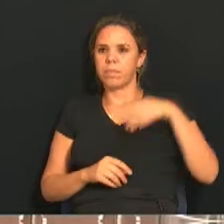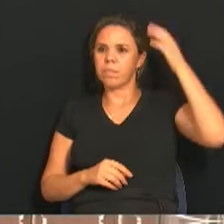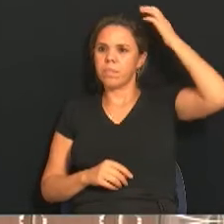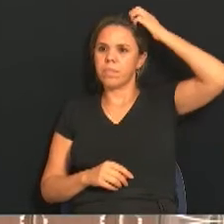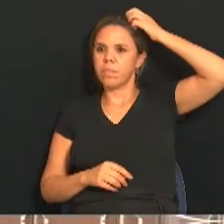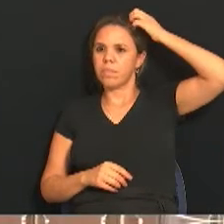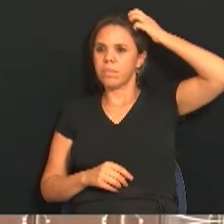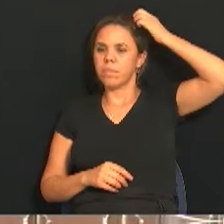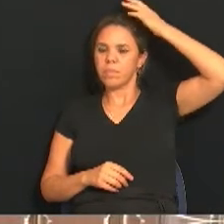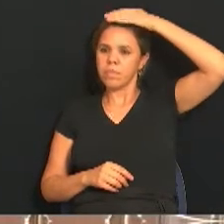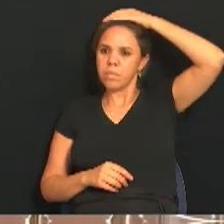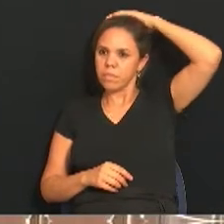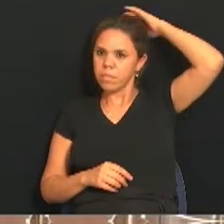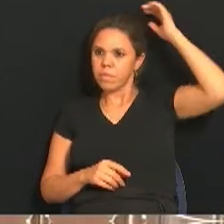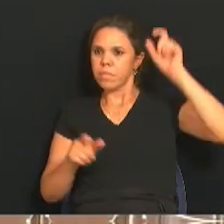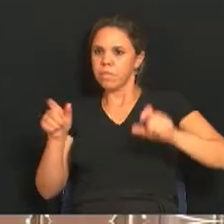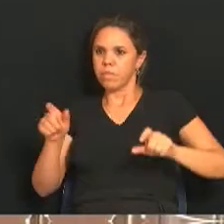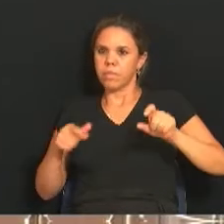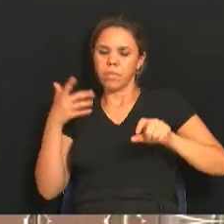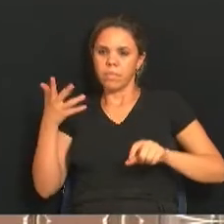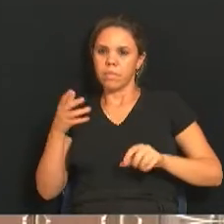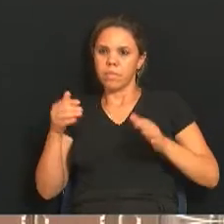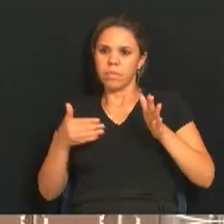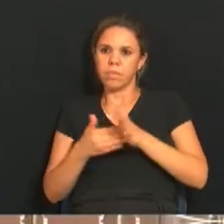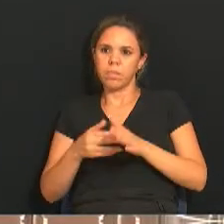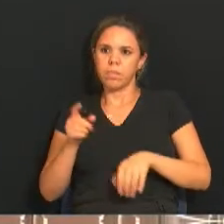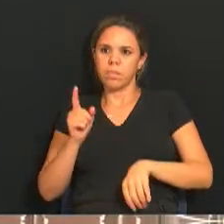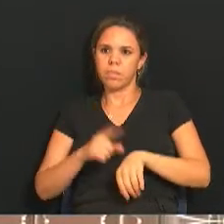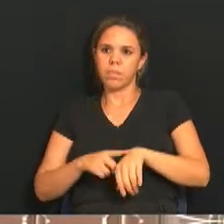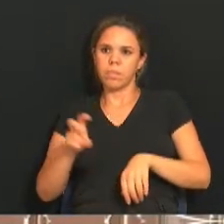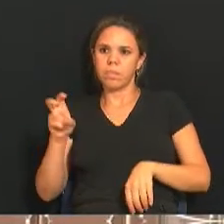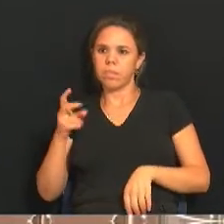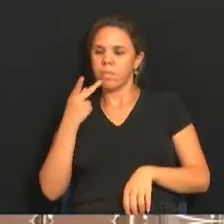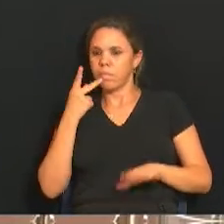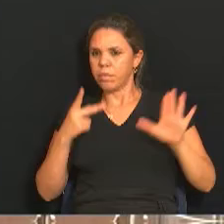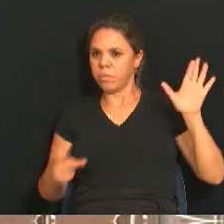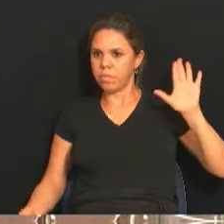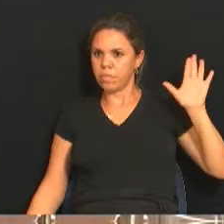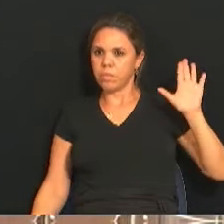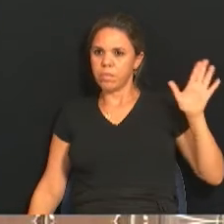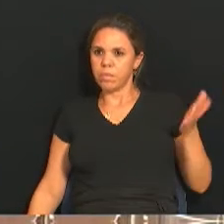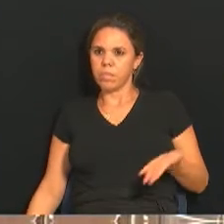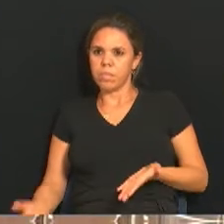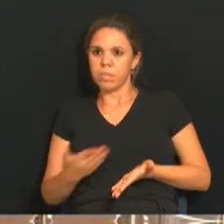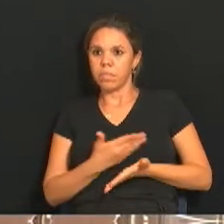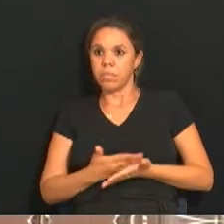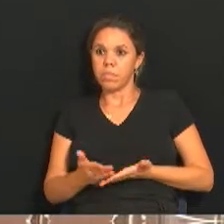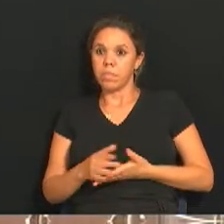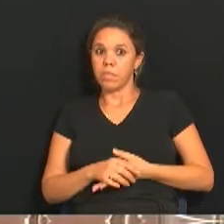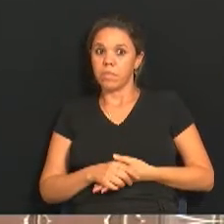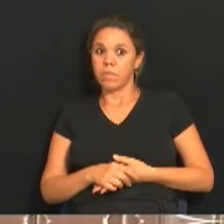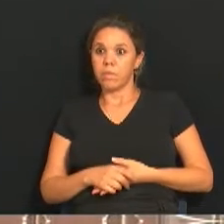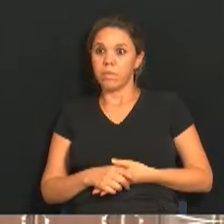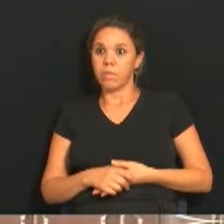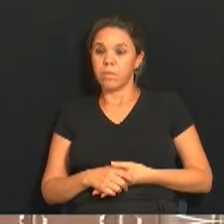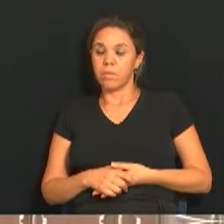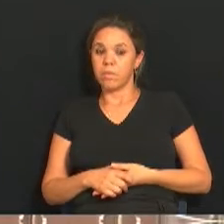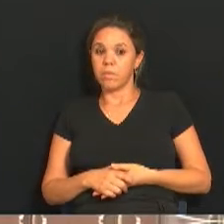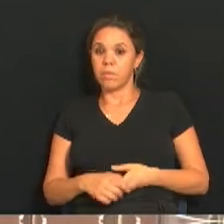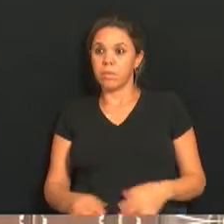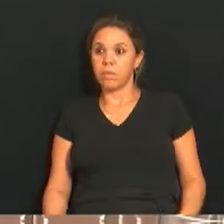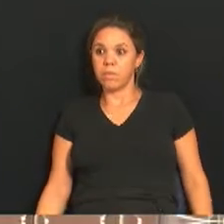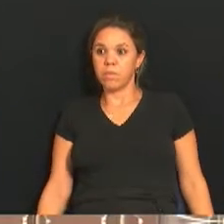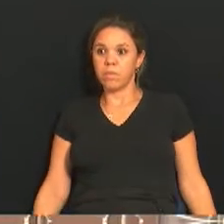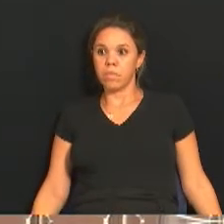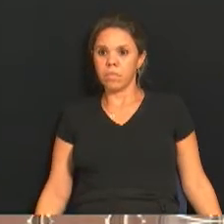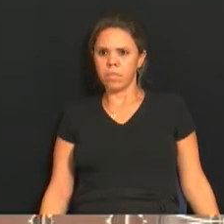pediria aos outros convidados que, se puderem, podem até levantar a mão. A gente está ainda no início, né, então levantem a mãozinha aqui, né, que tem.